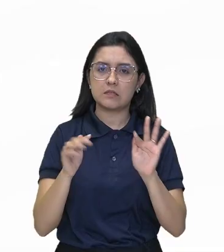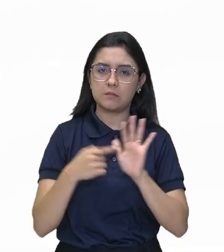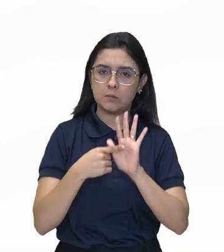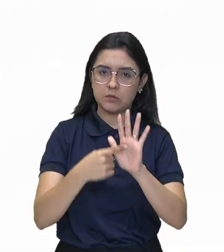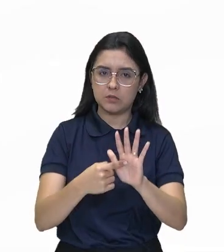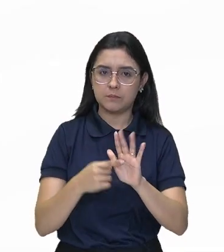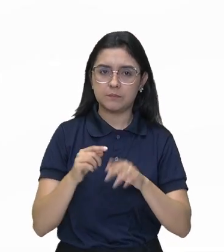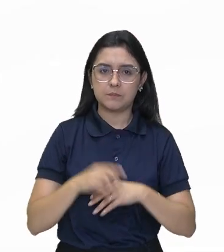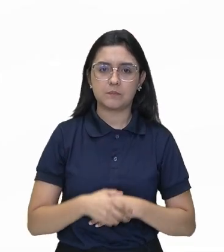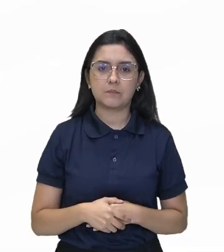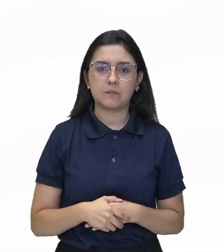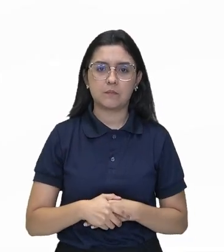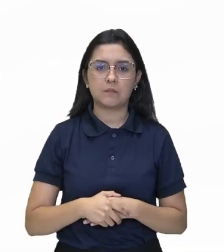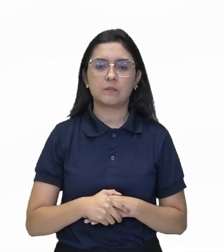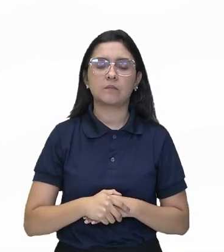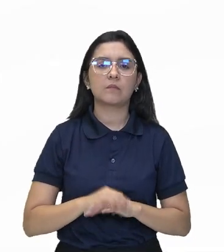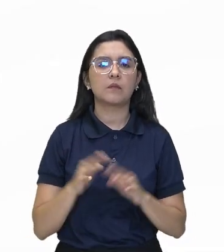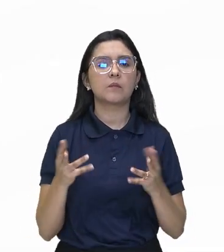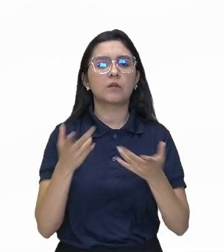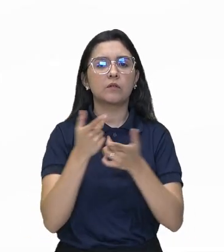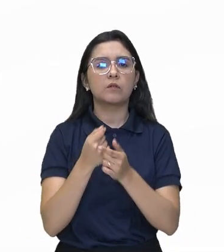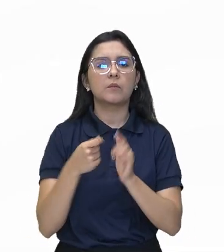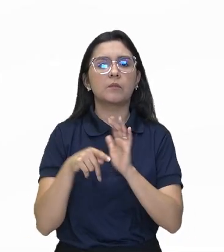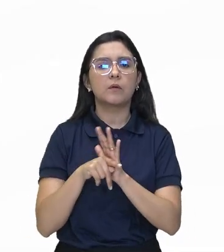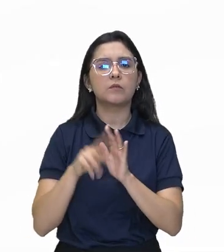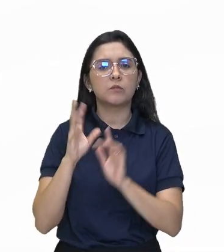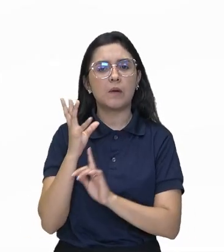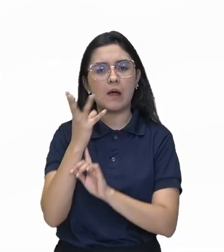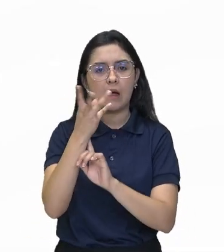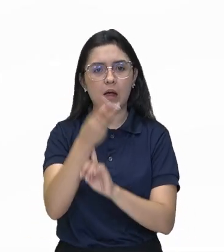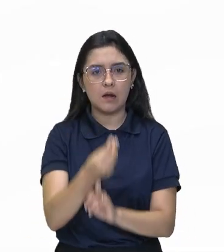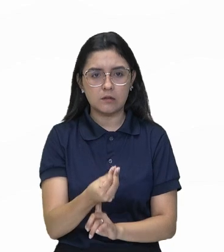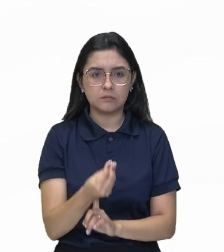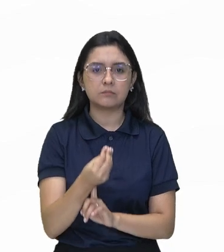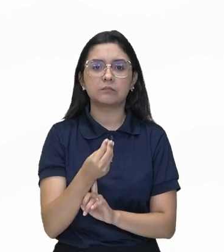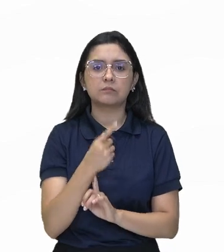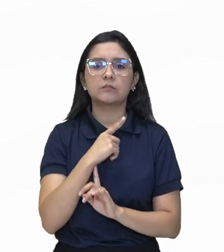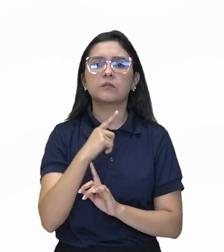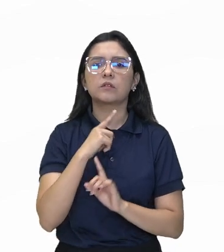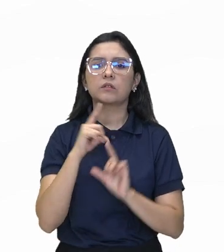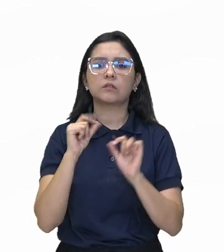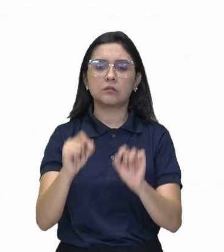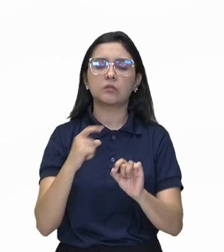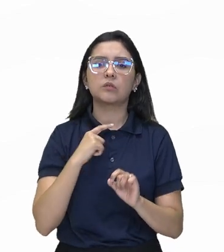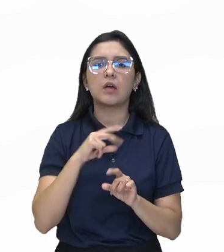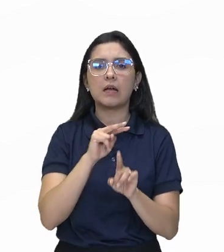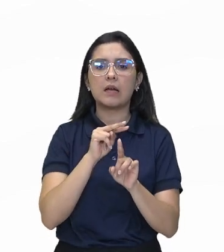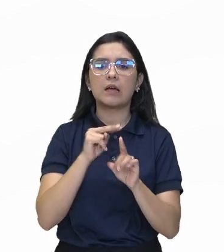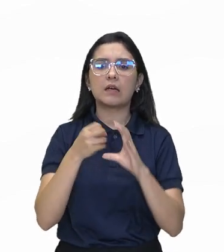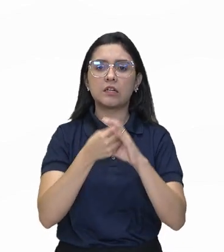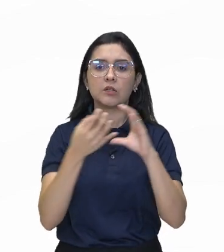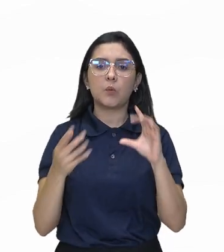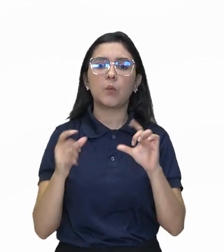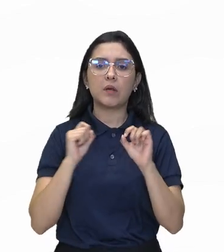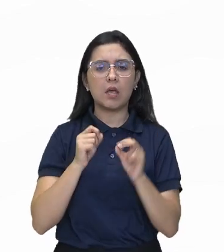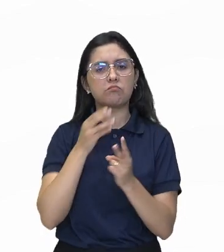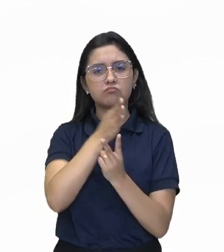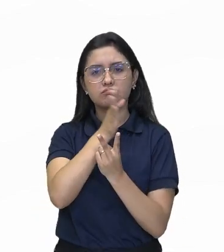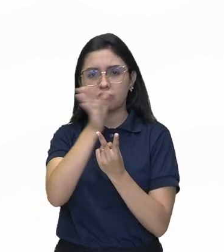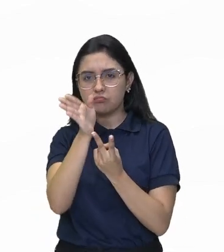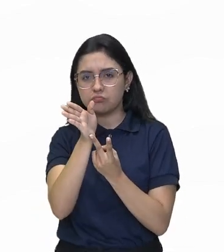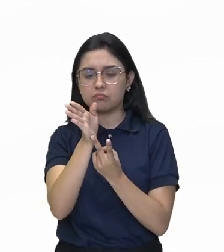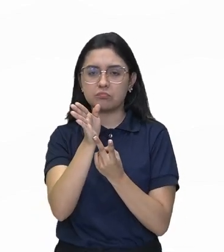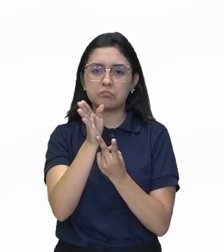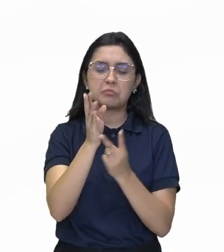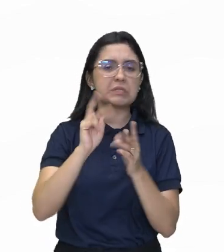vocês agora. A grandeza de uma obra de arte está fundamentalmente no seu caráter ambíguo, que deixa